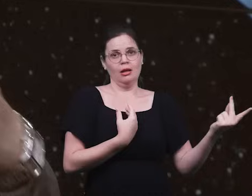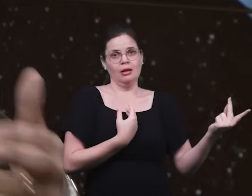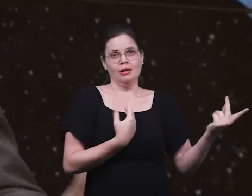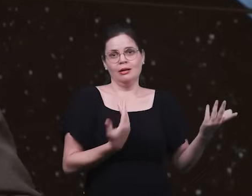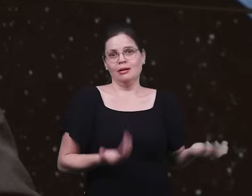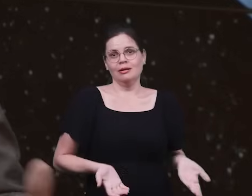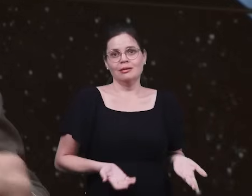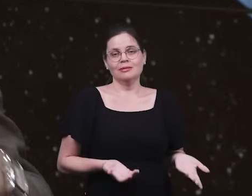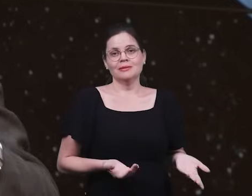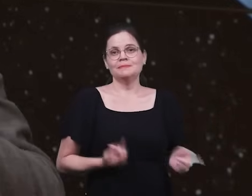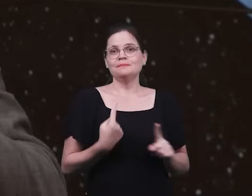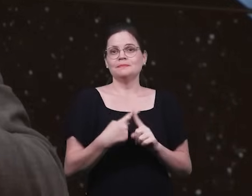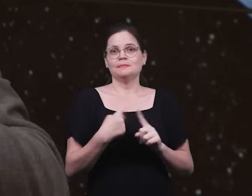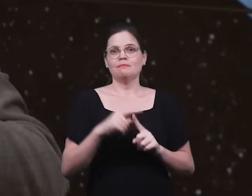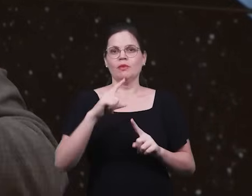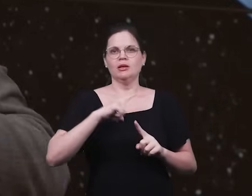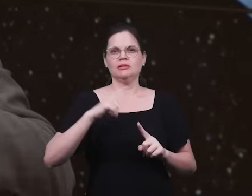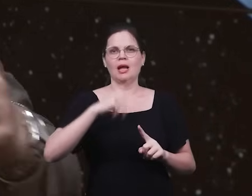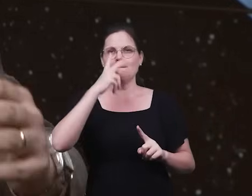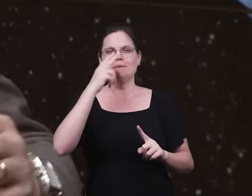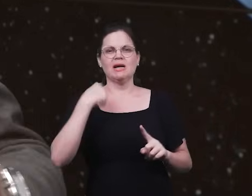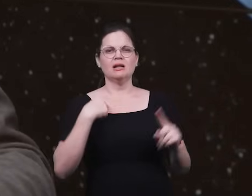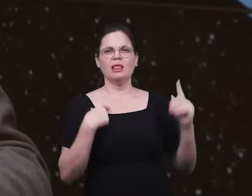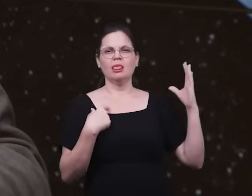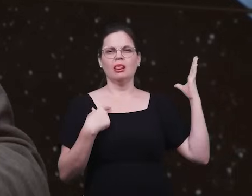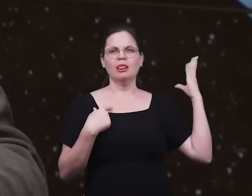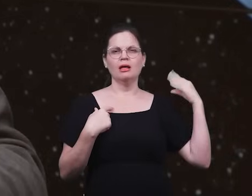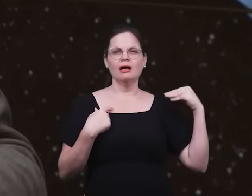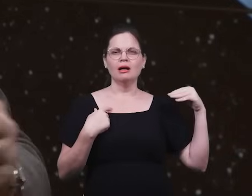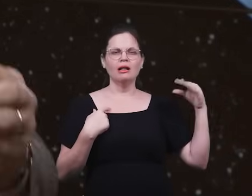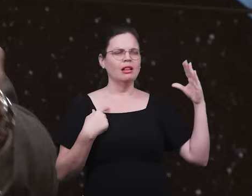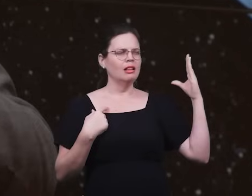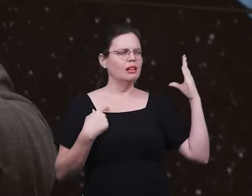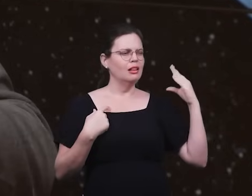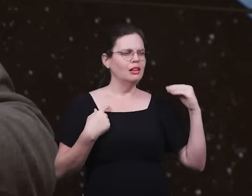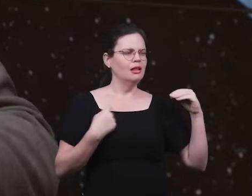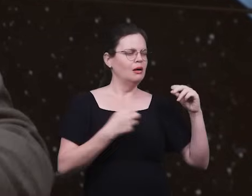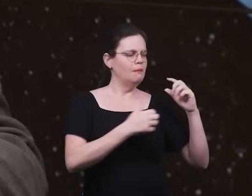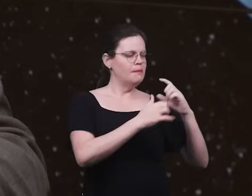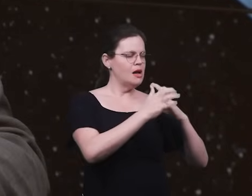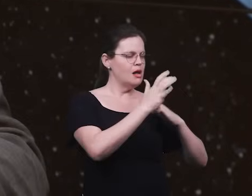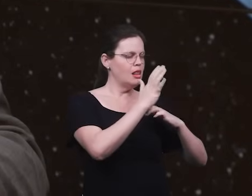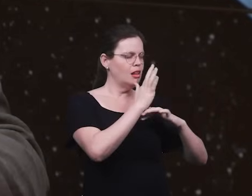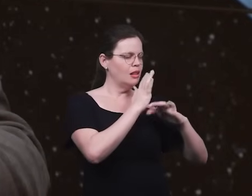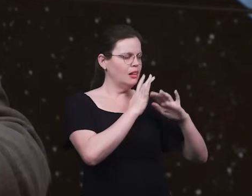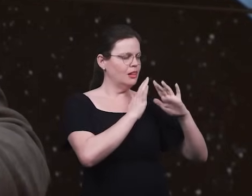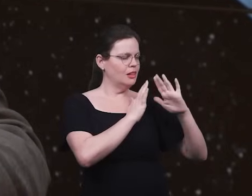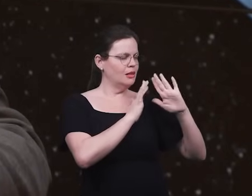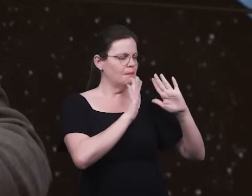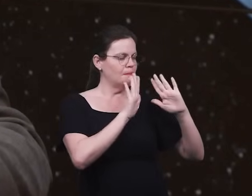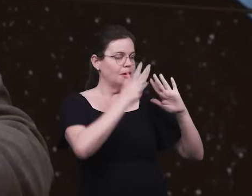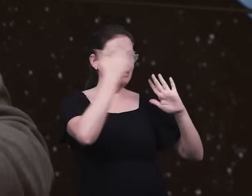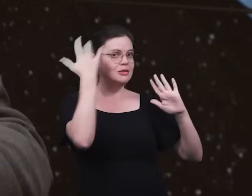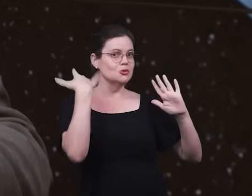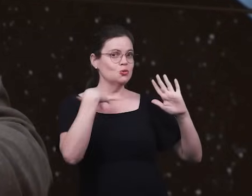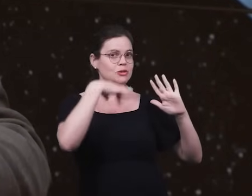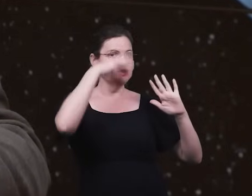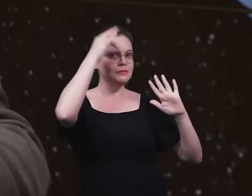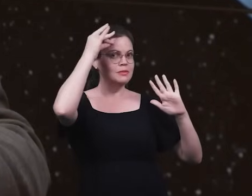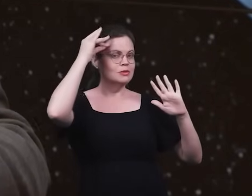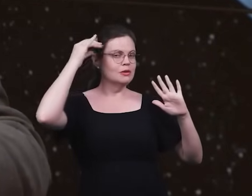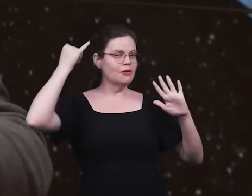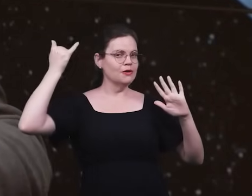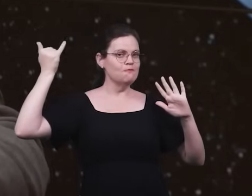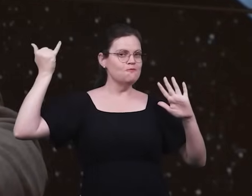apesar dessas vozes estarem falando a voz do Espírito Santo é uma